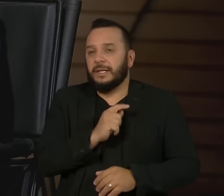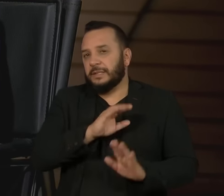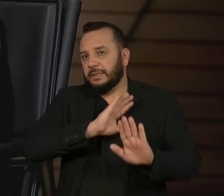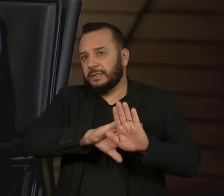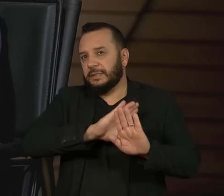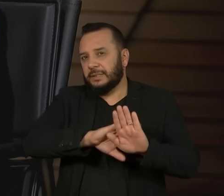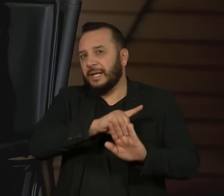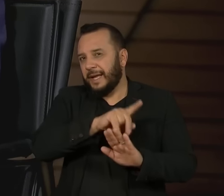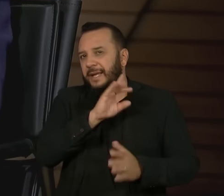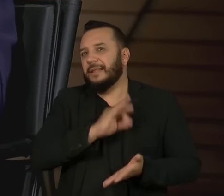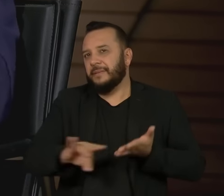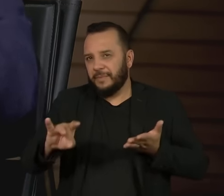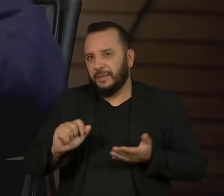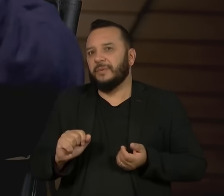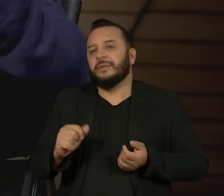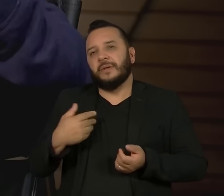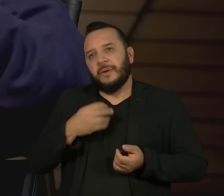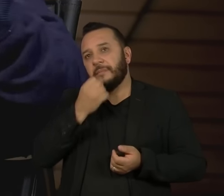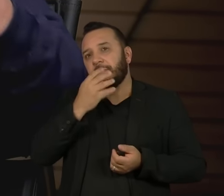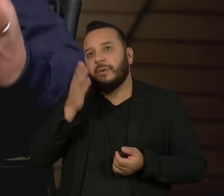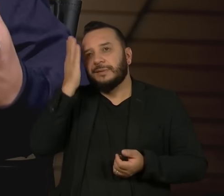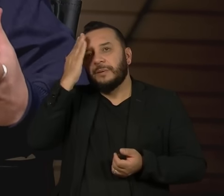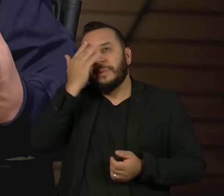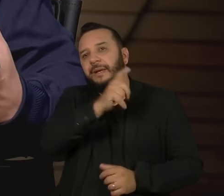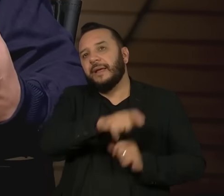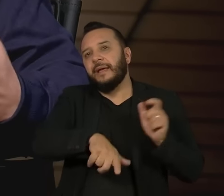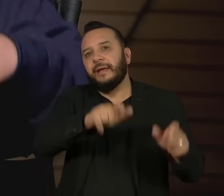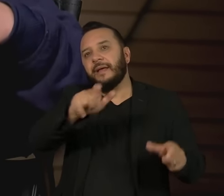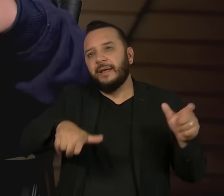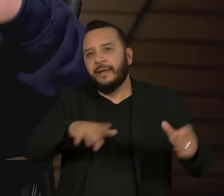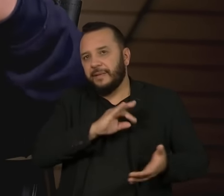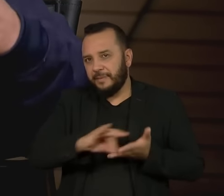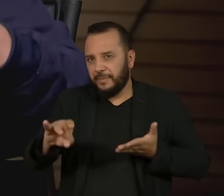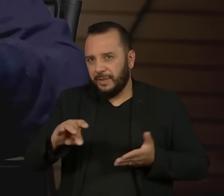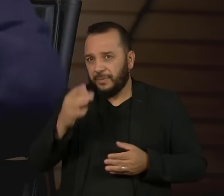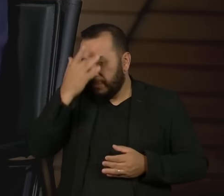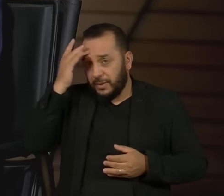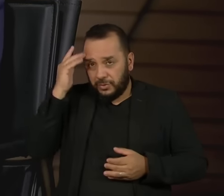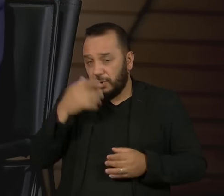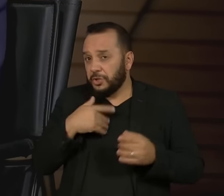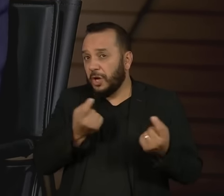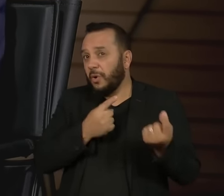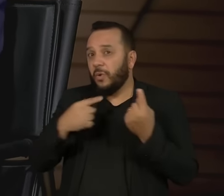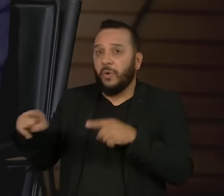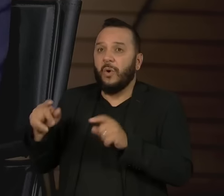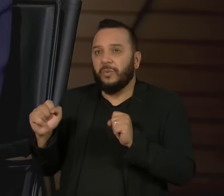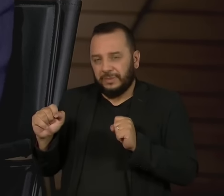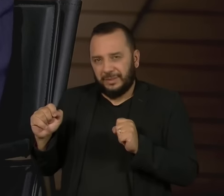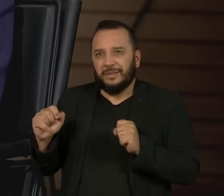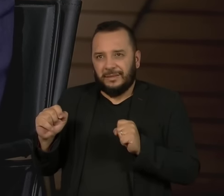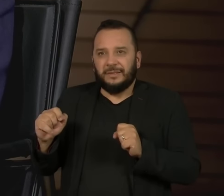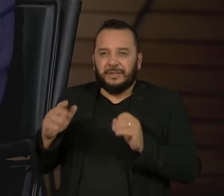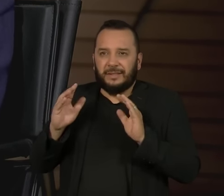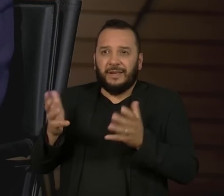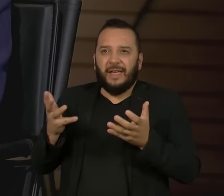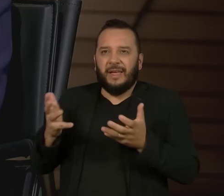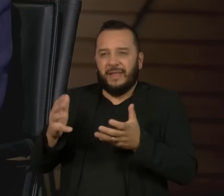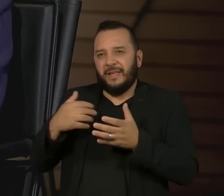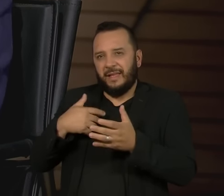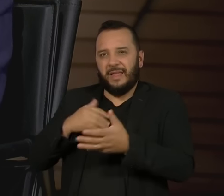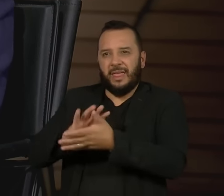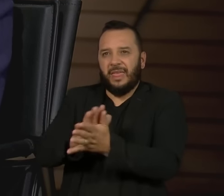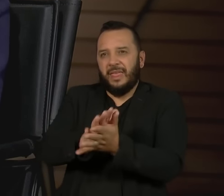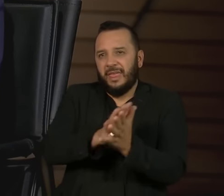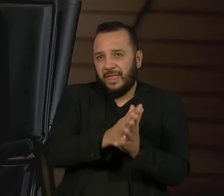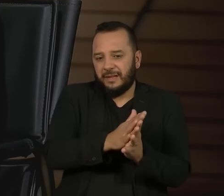seu inimigo. Então, muito melhor a gente saber quem são esses inimigos. Quem são essas pessoas que são contra a civilização e a favor da barbárie.